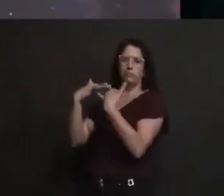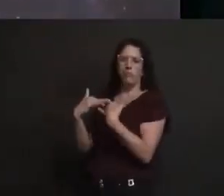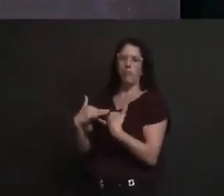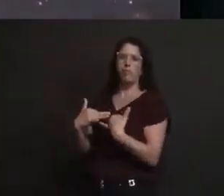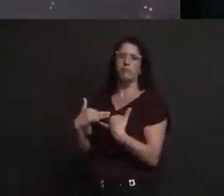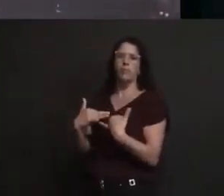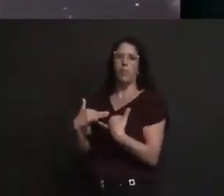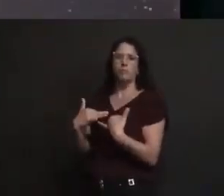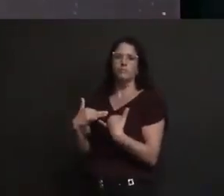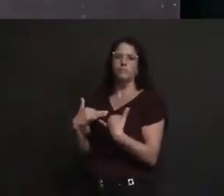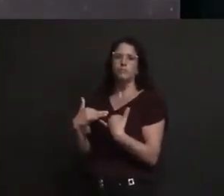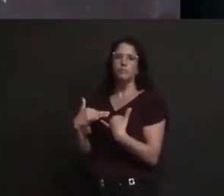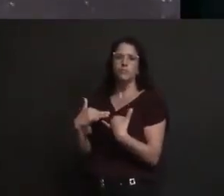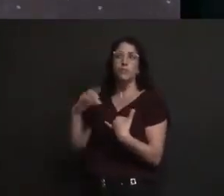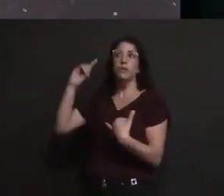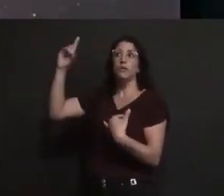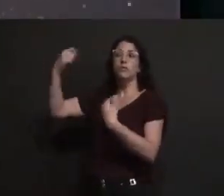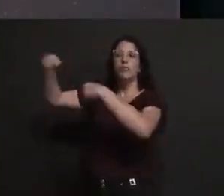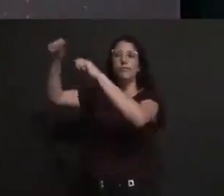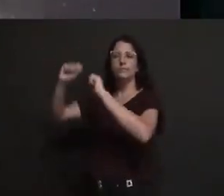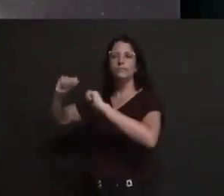bênção. O Senhor nos dá casamento